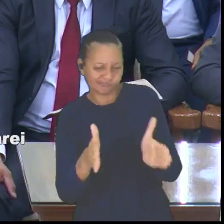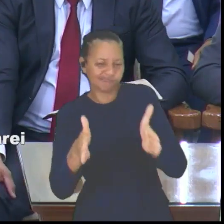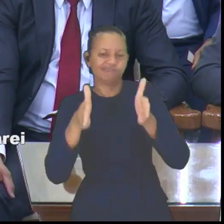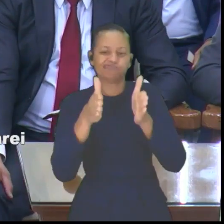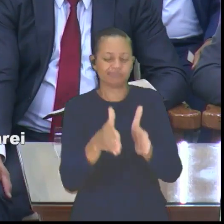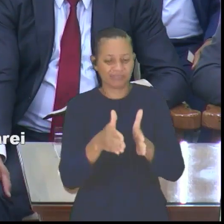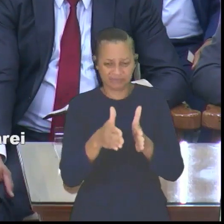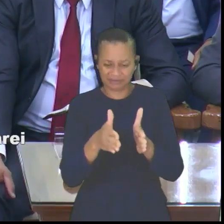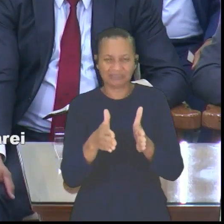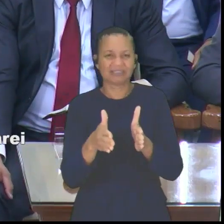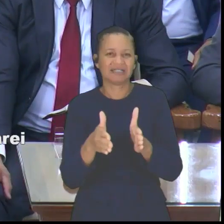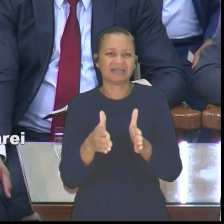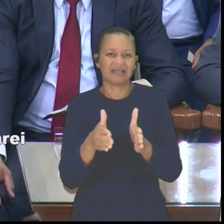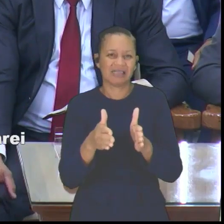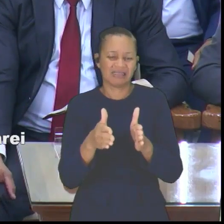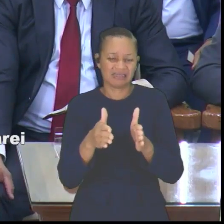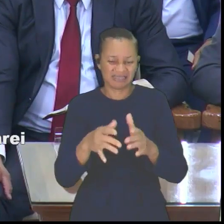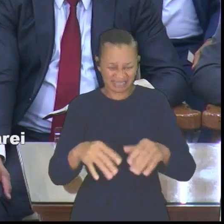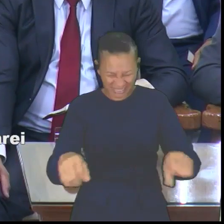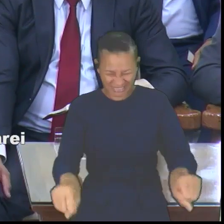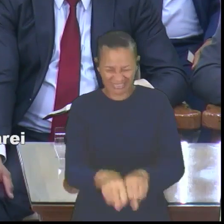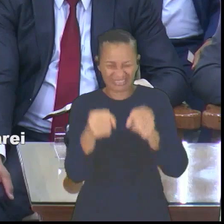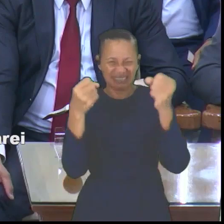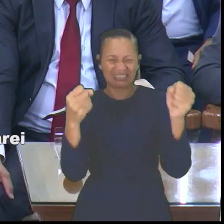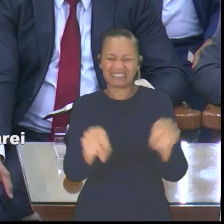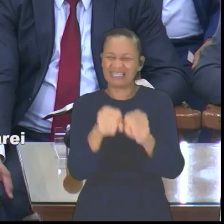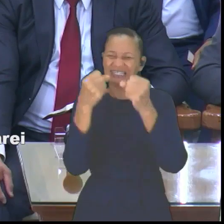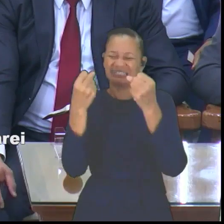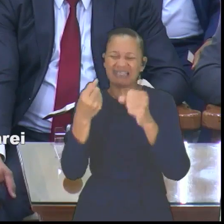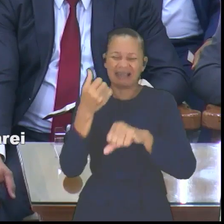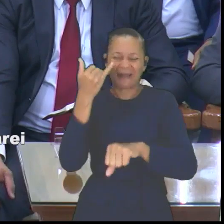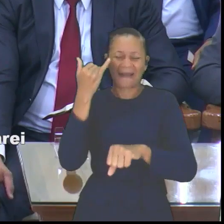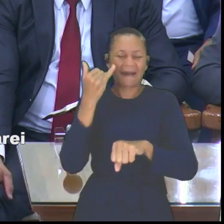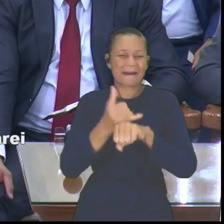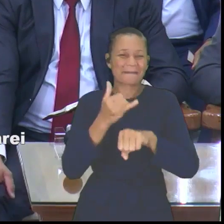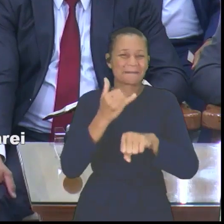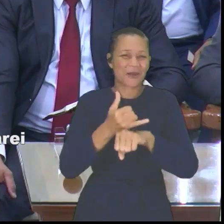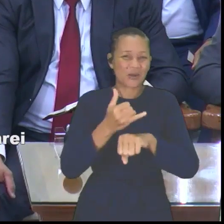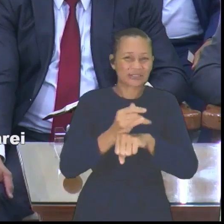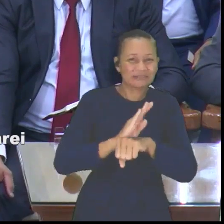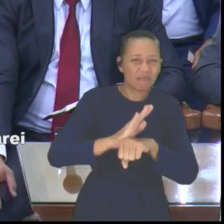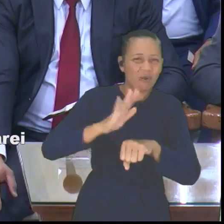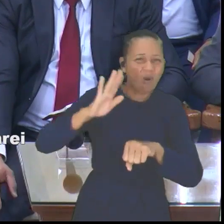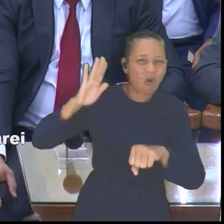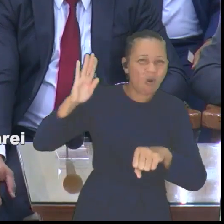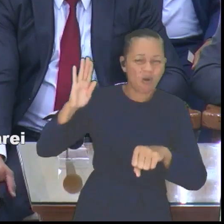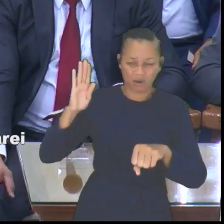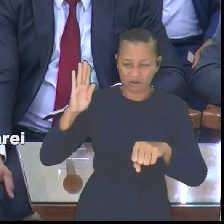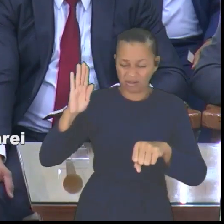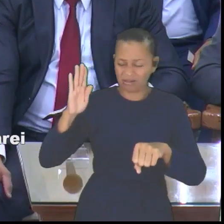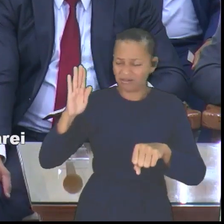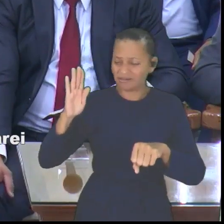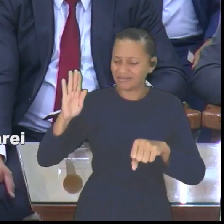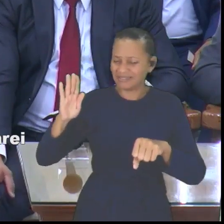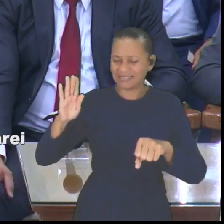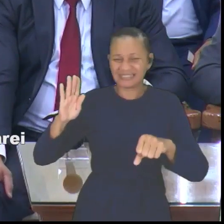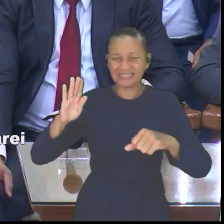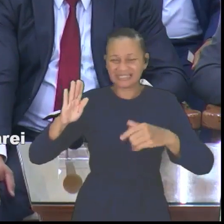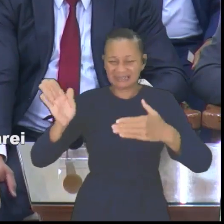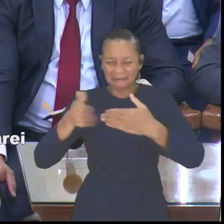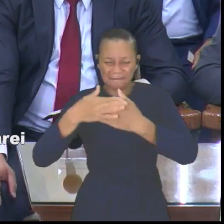tortos. E quebrarei as portas de bronze. E despedaçarei